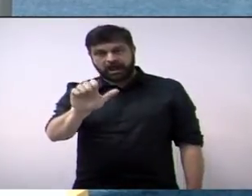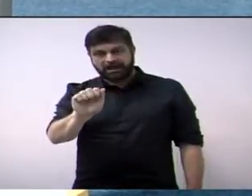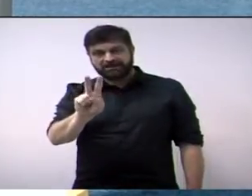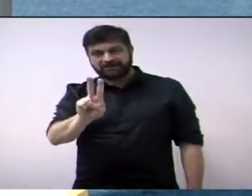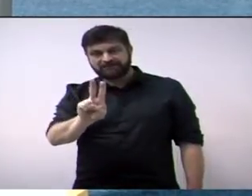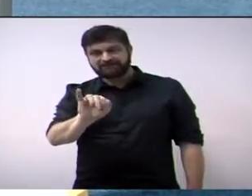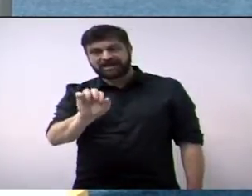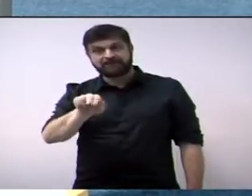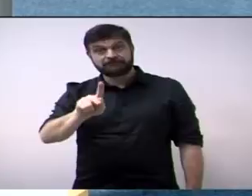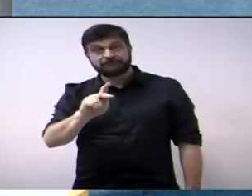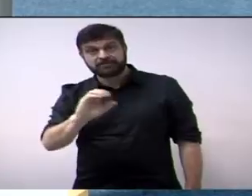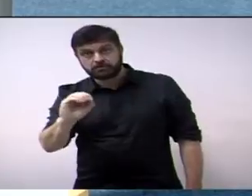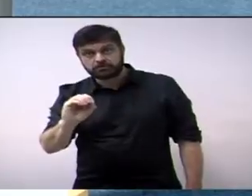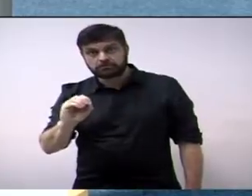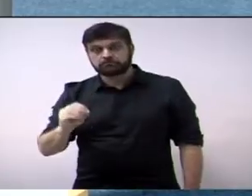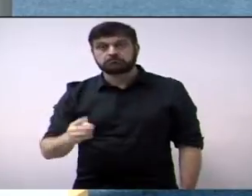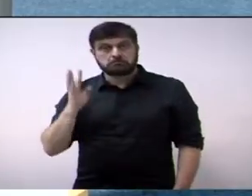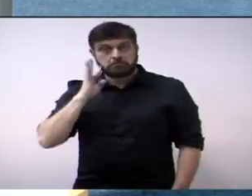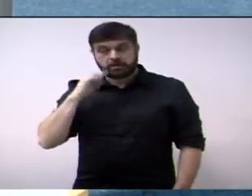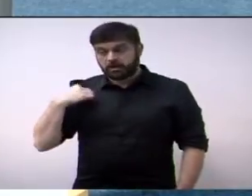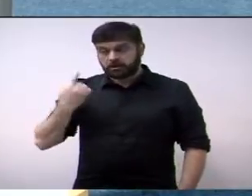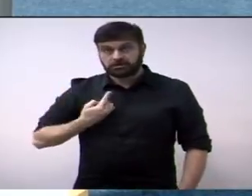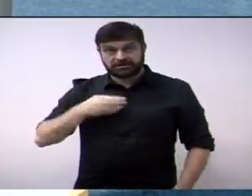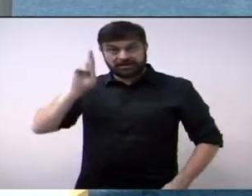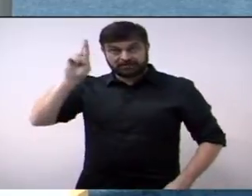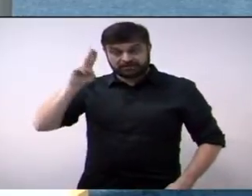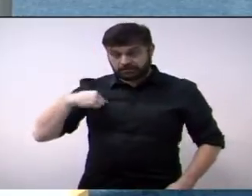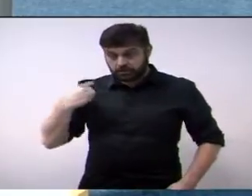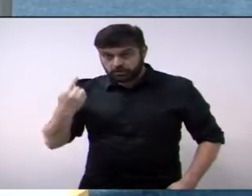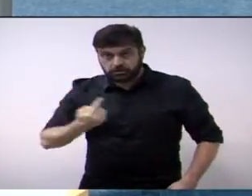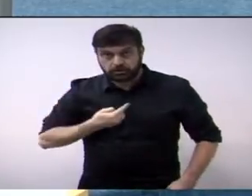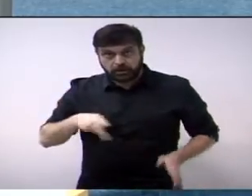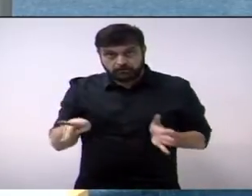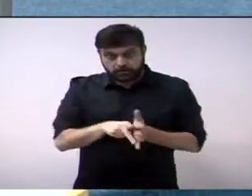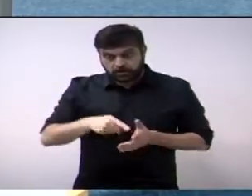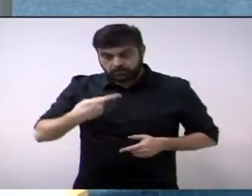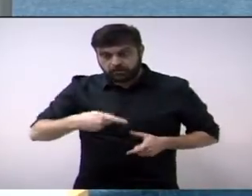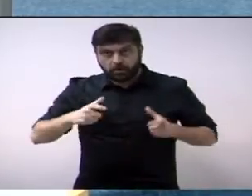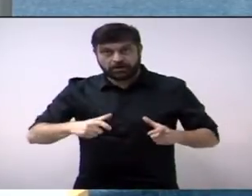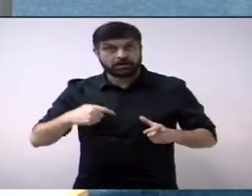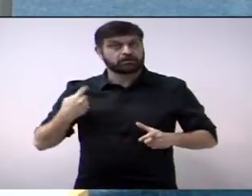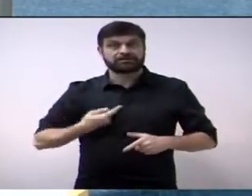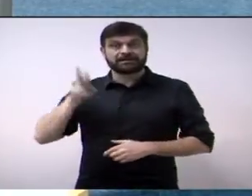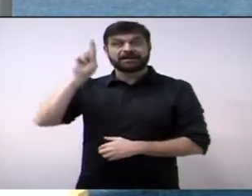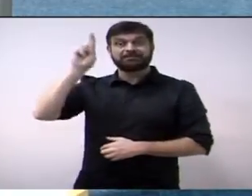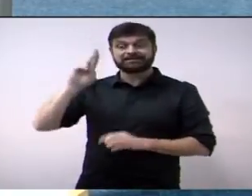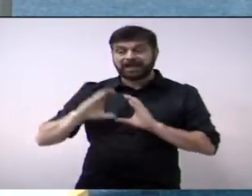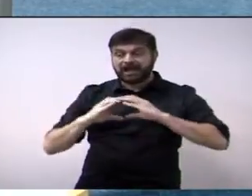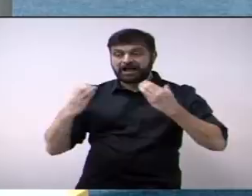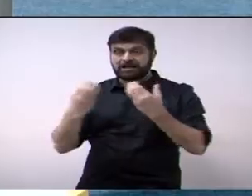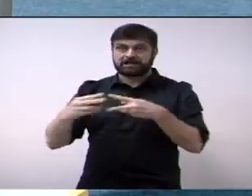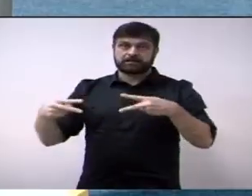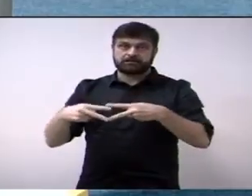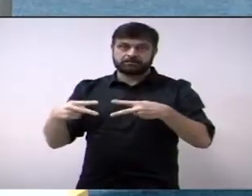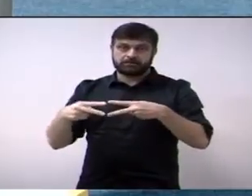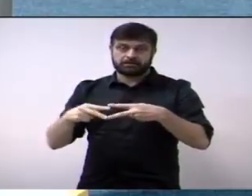bacana, porque nós não fomos só em nome do nosso gabinete, nós fomos falar em nome dessa casa, que todo e qualquer recurso que